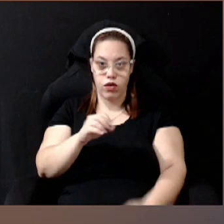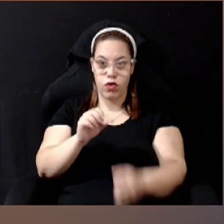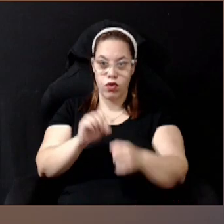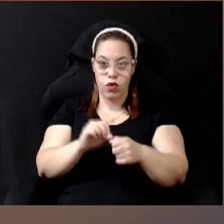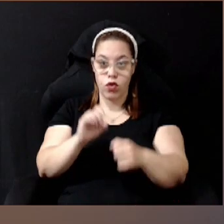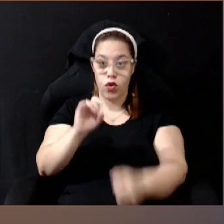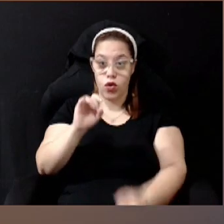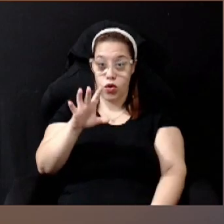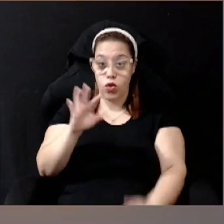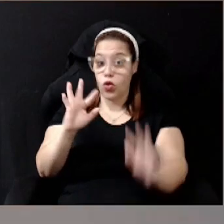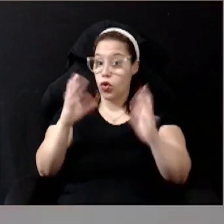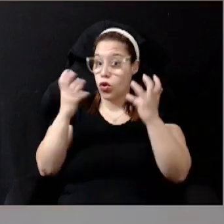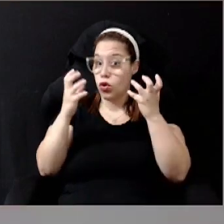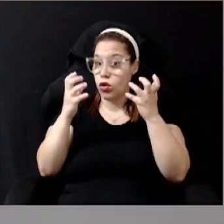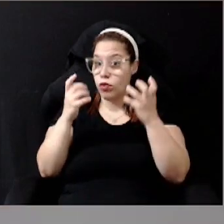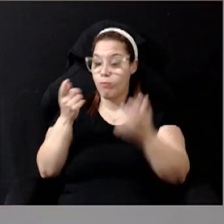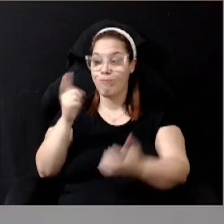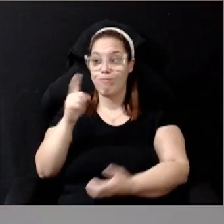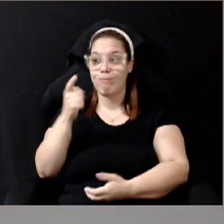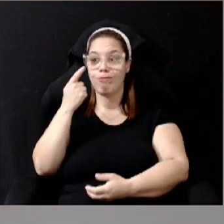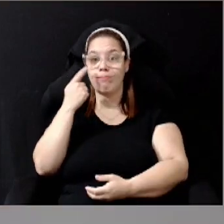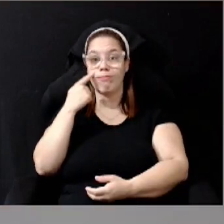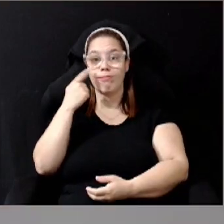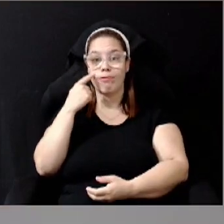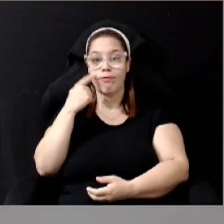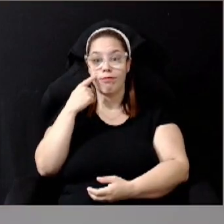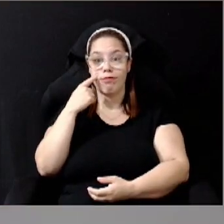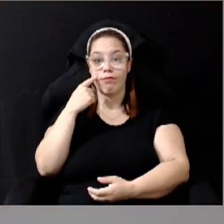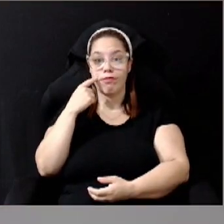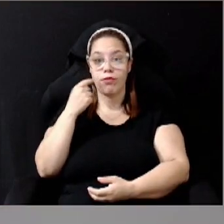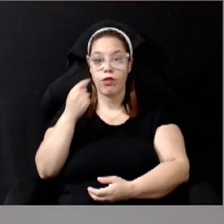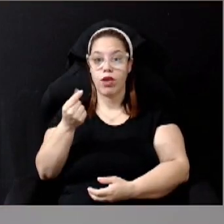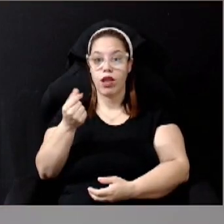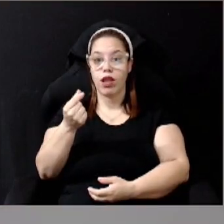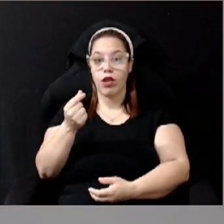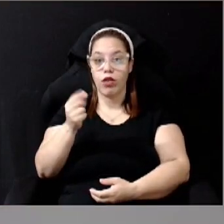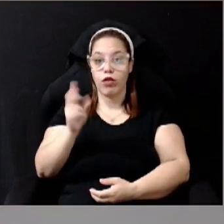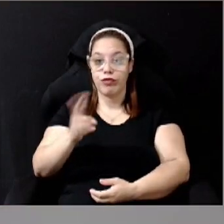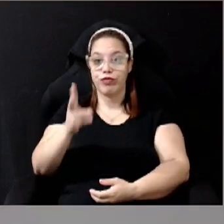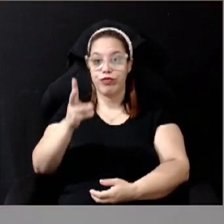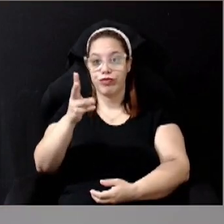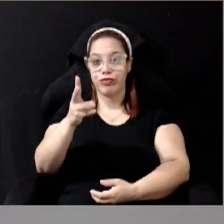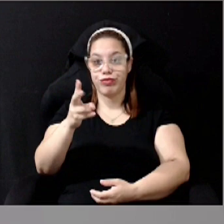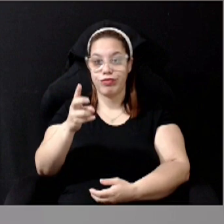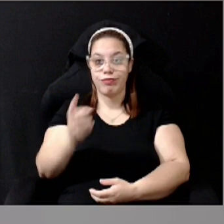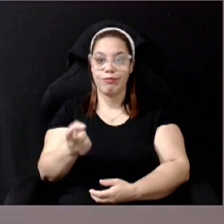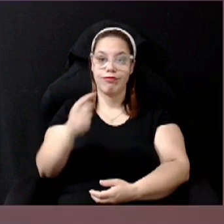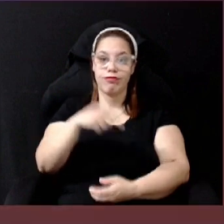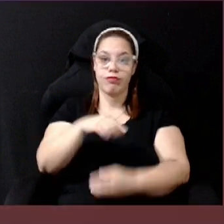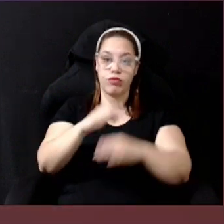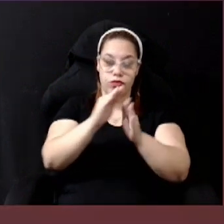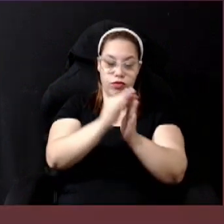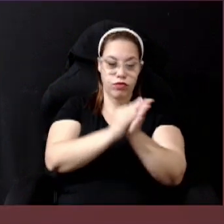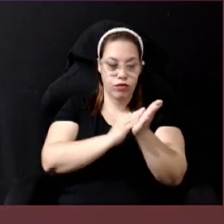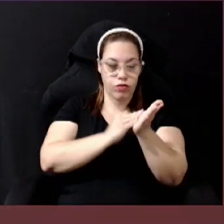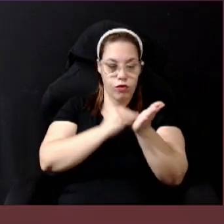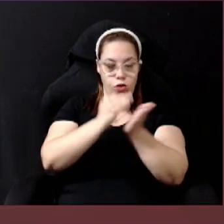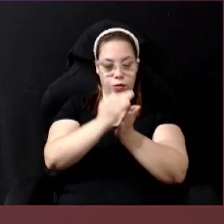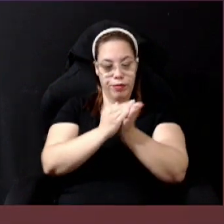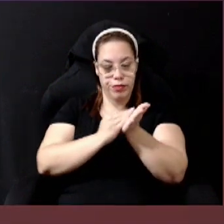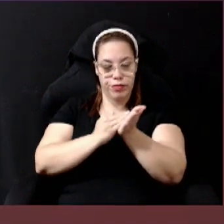festa, talvez eu não veja uma rentabilidade. E aí foi para o lado também da encadernação. E aí acabou um